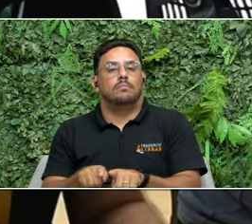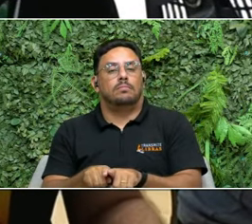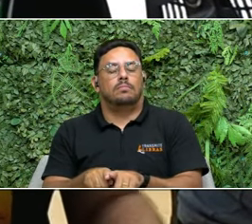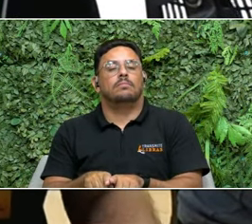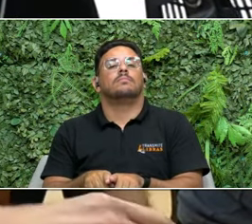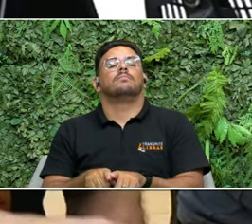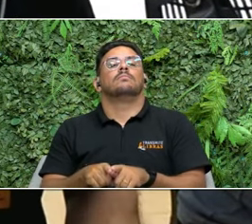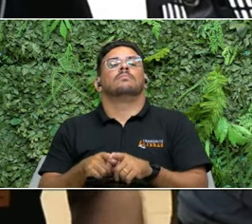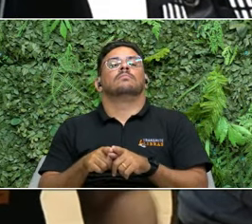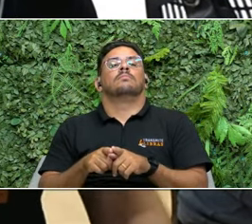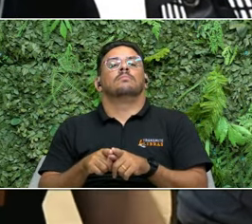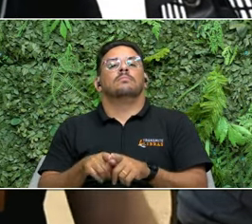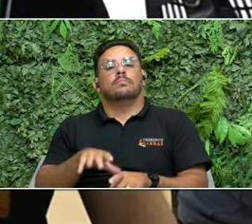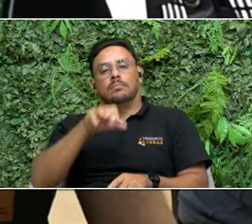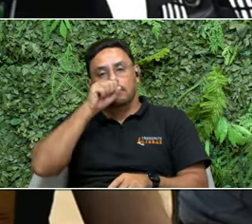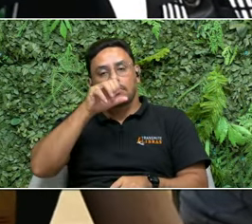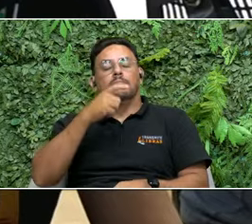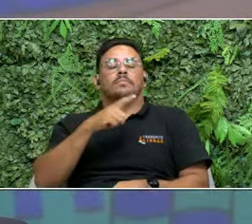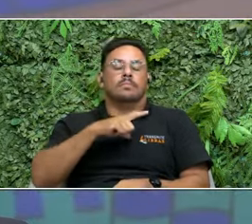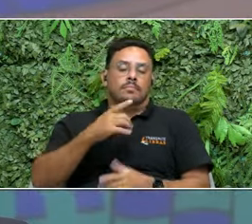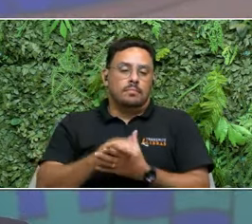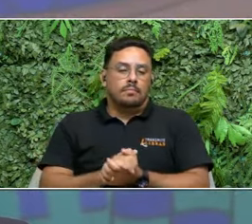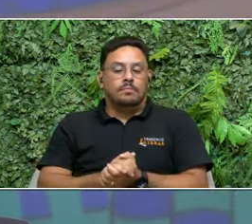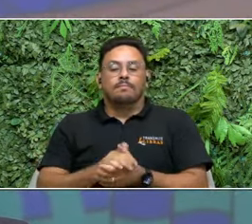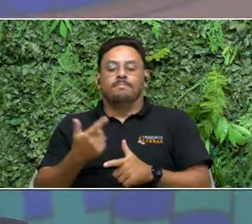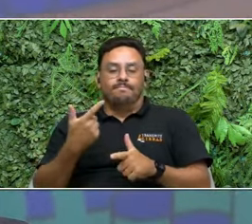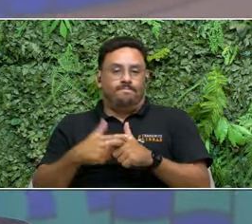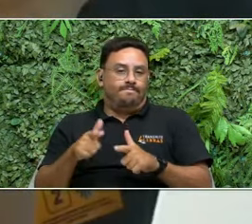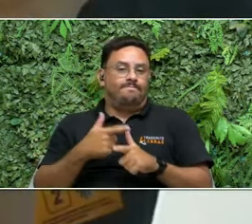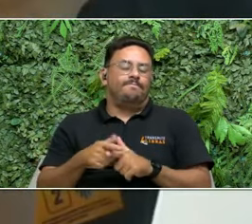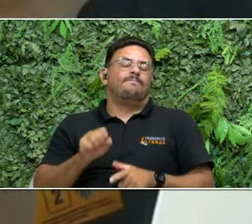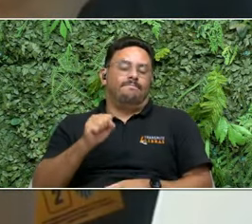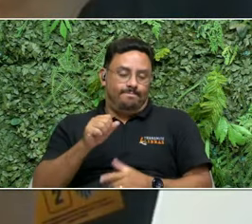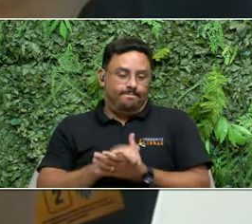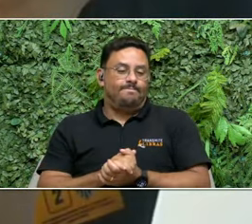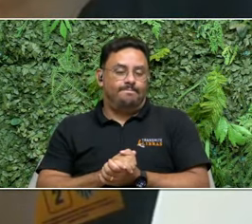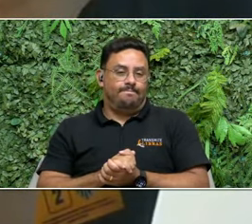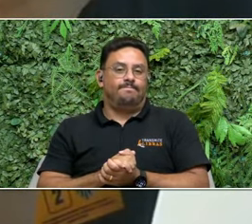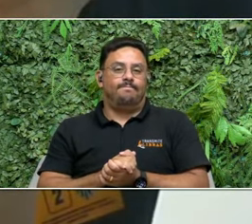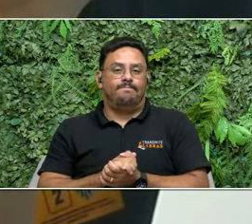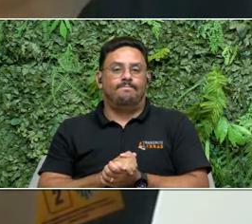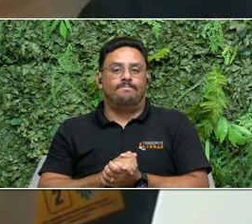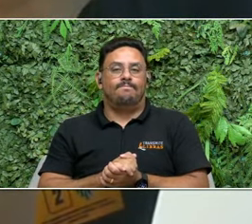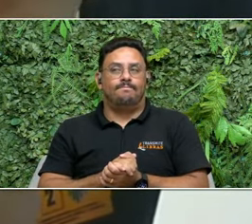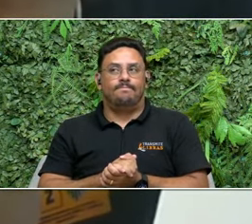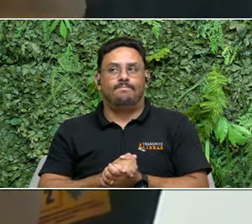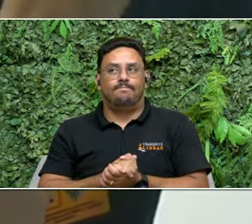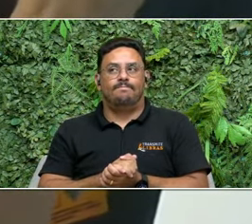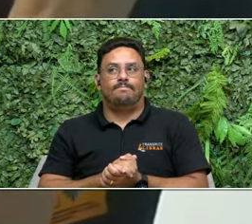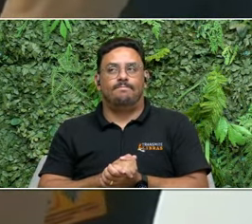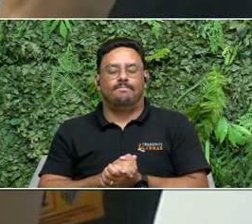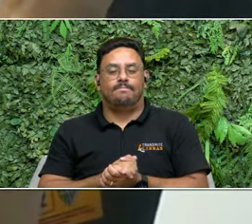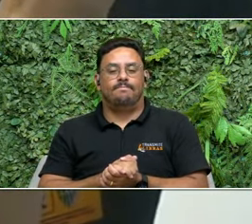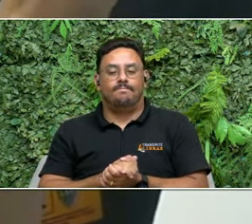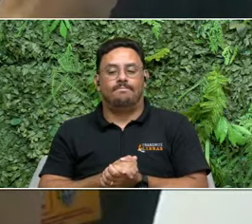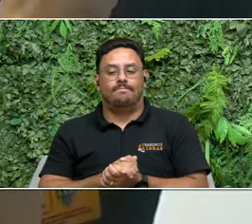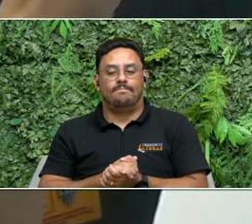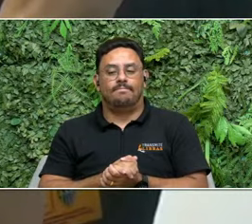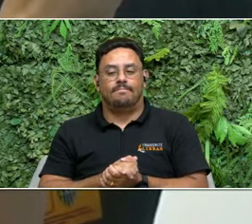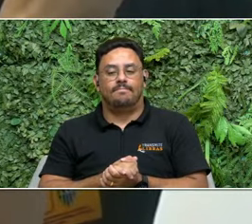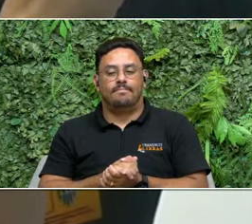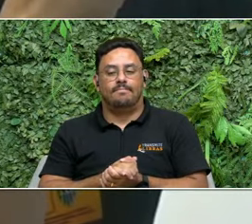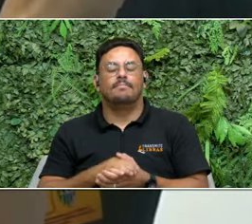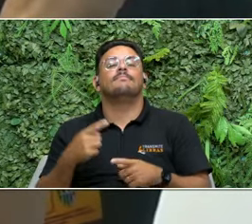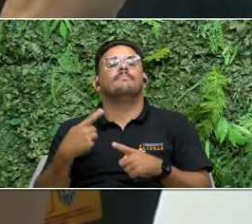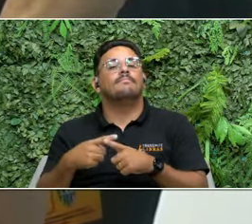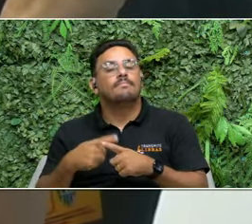fôlego bom ainda e esse é o grande problema né bob porque é exatamente não pode não pode é